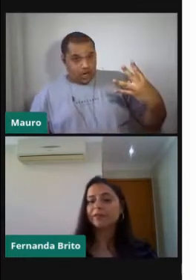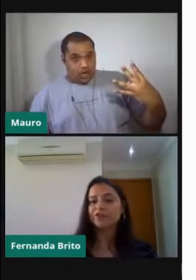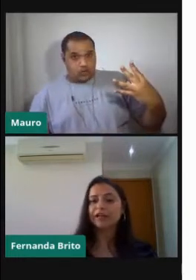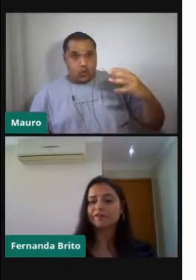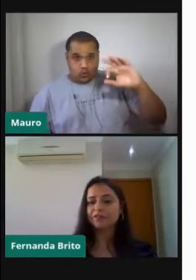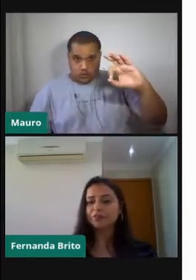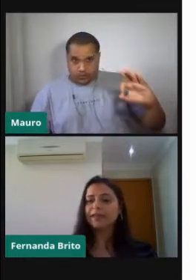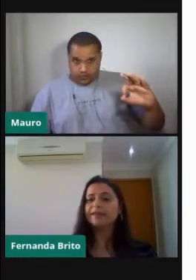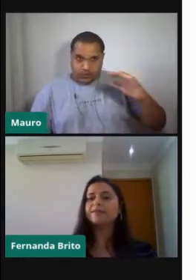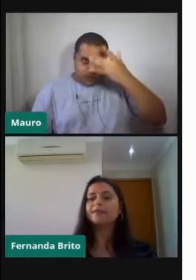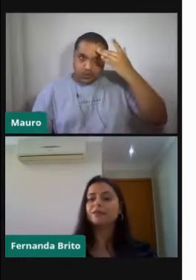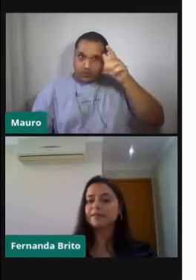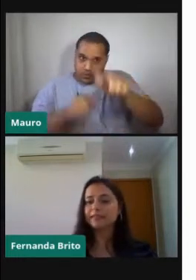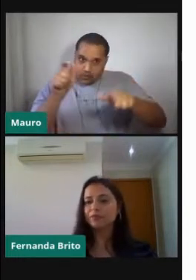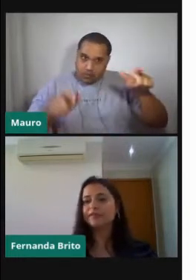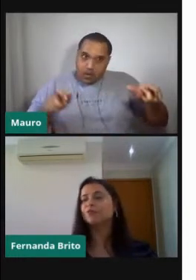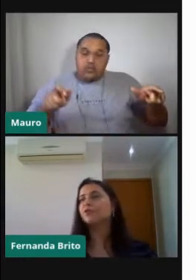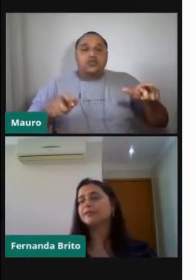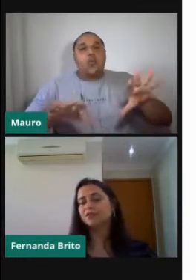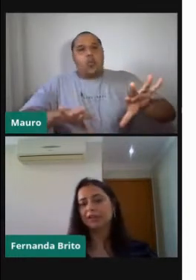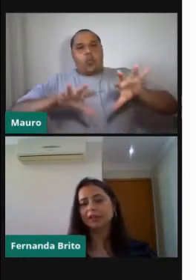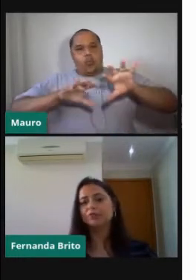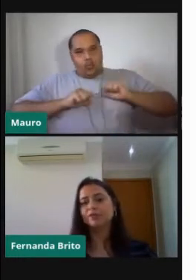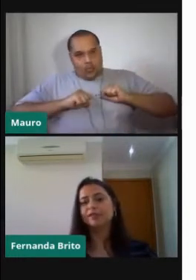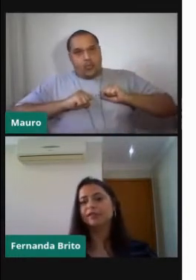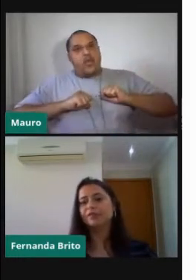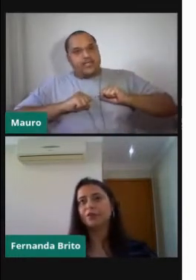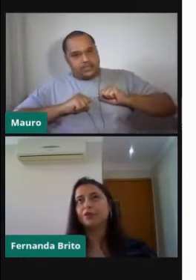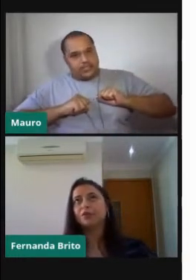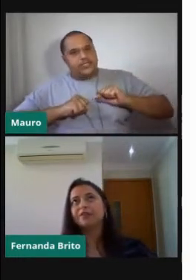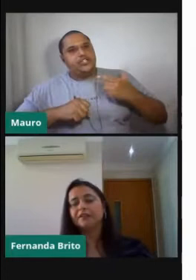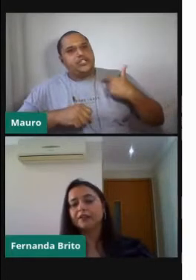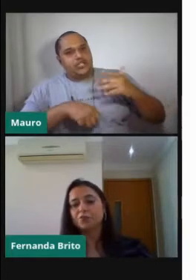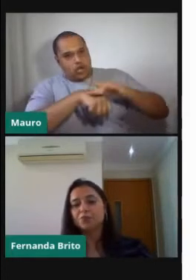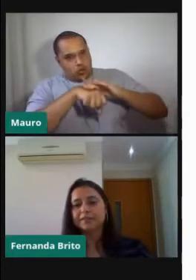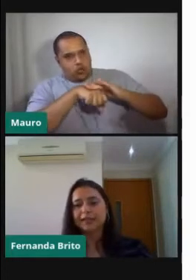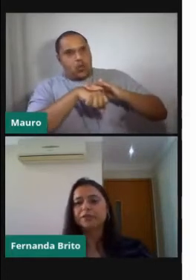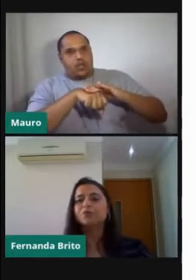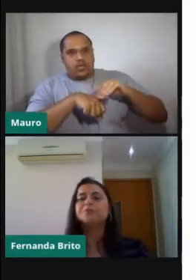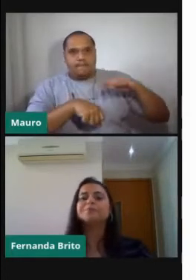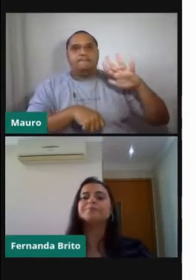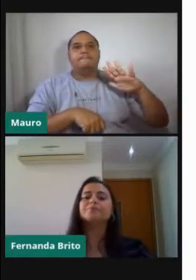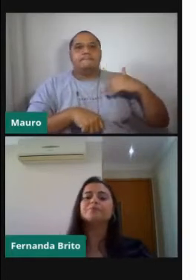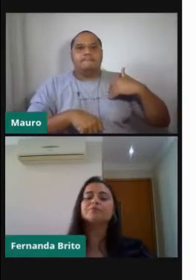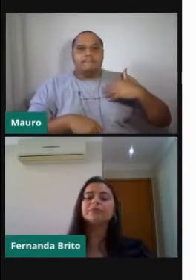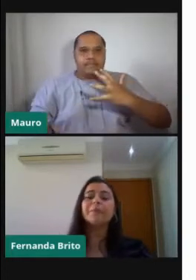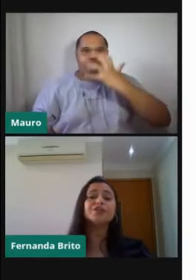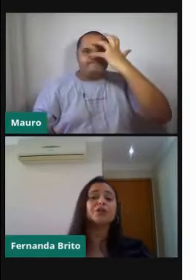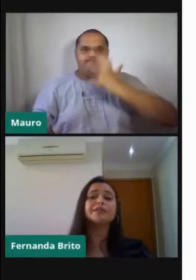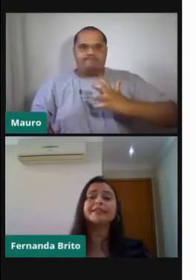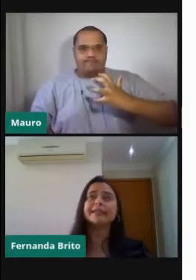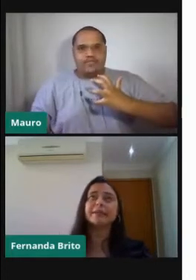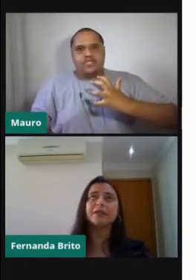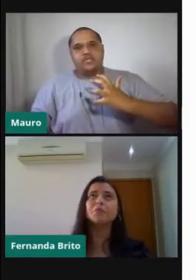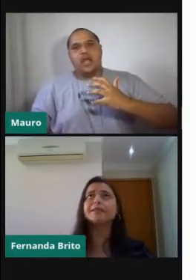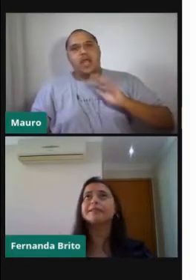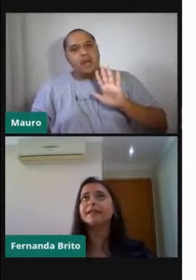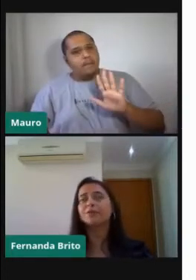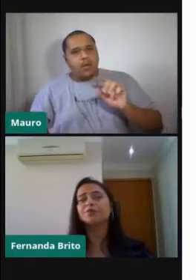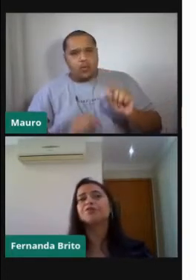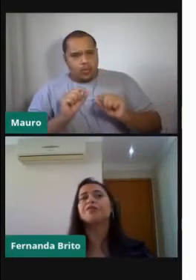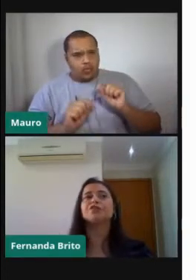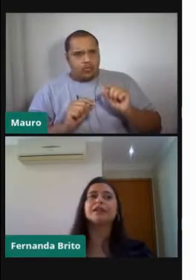uma forma mais grave da doença, tendo uma saturação de oxigênio no sangue inferior a 93%, mas não